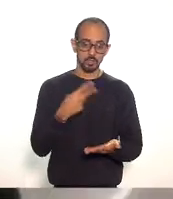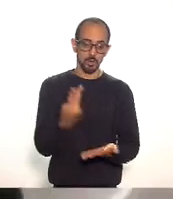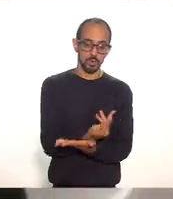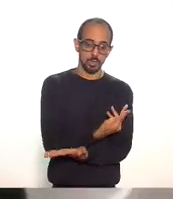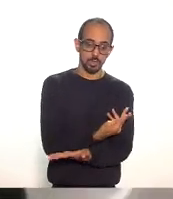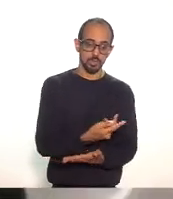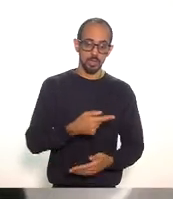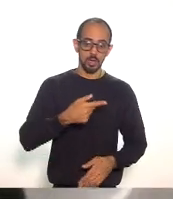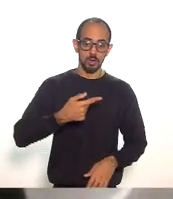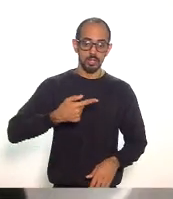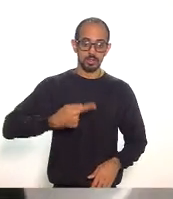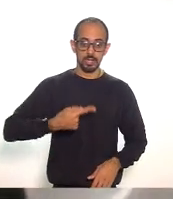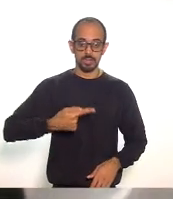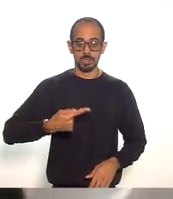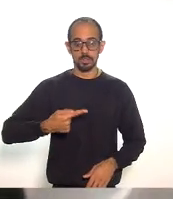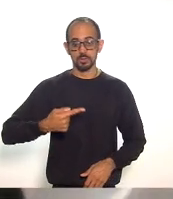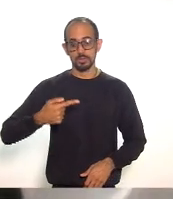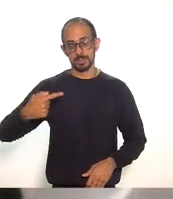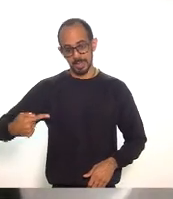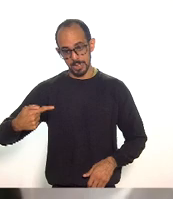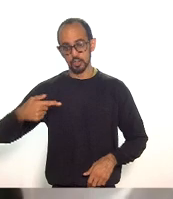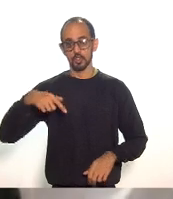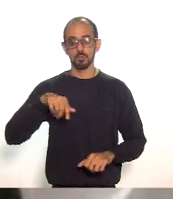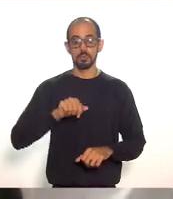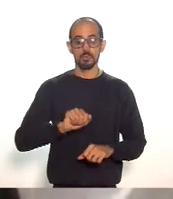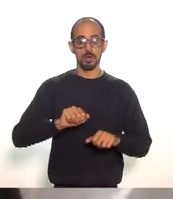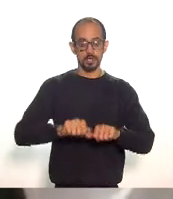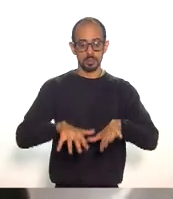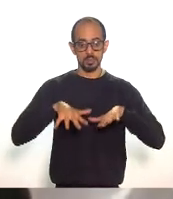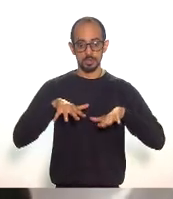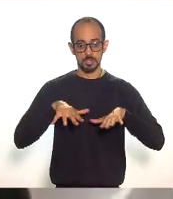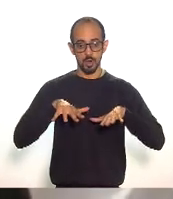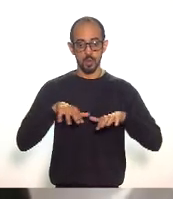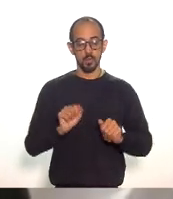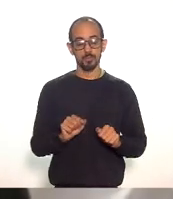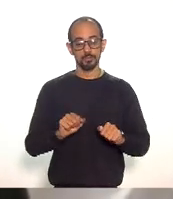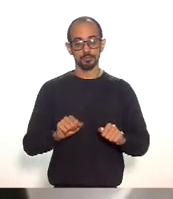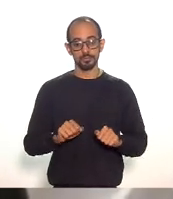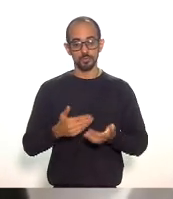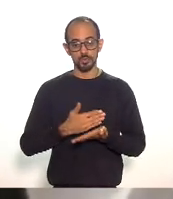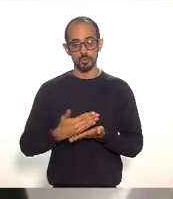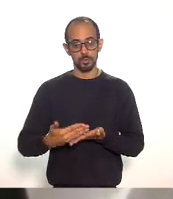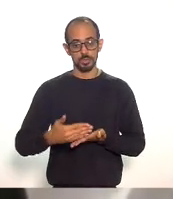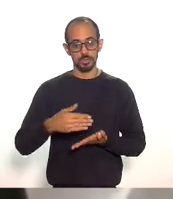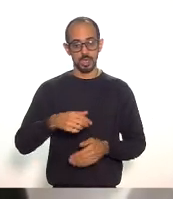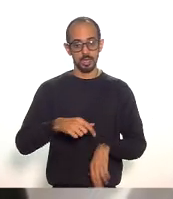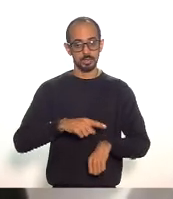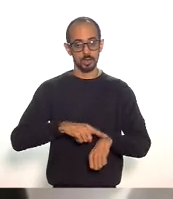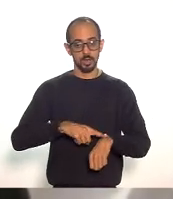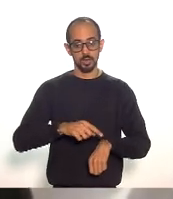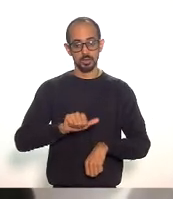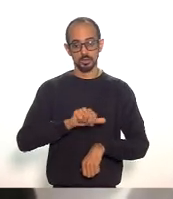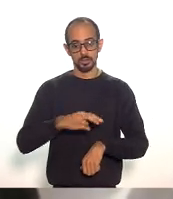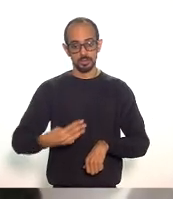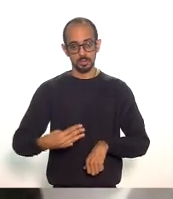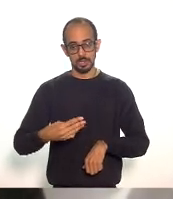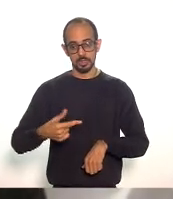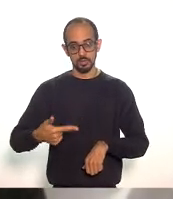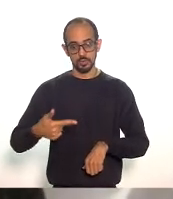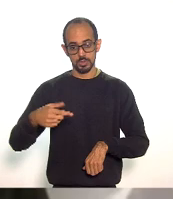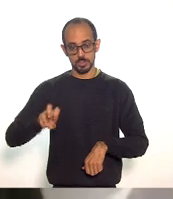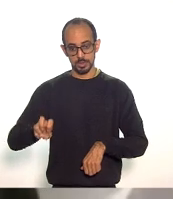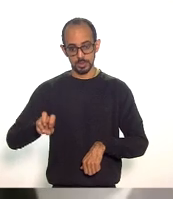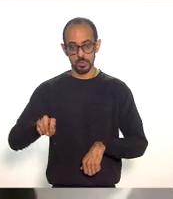na 67ª sessão extraordinária, que iniciada às 13 horas e 25 minutos, encerrou-se